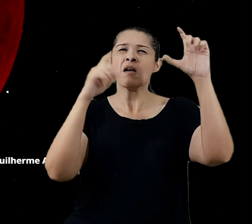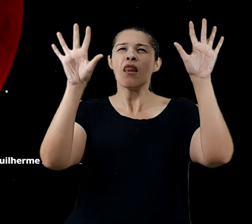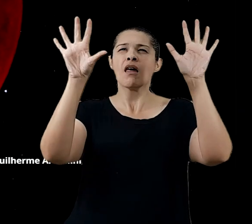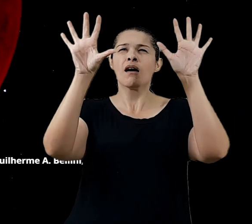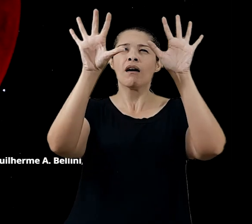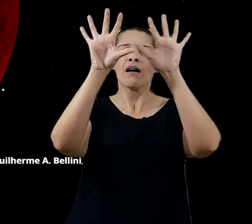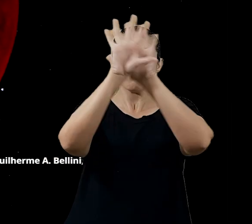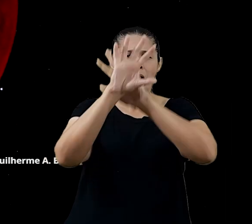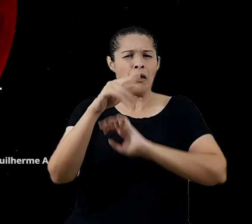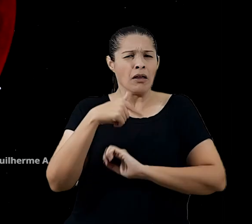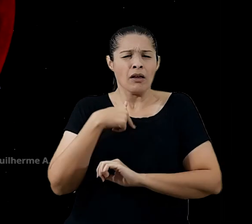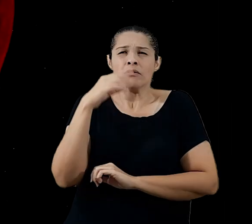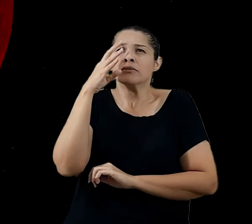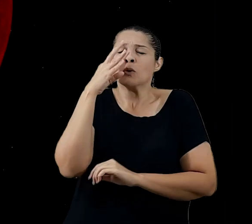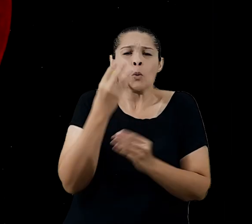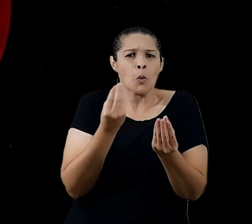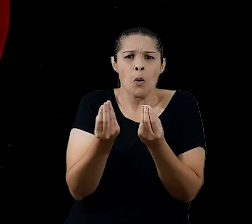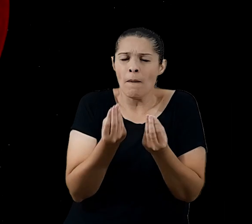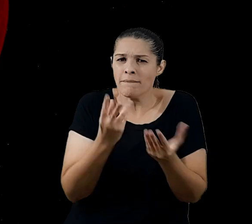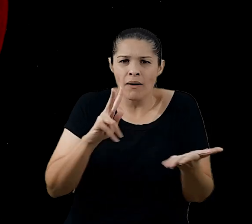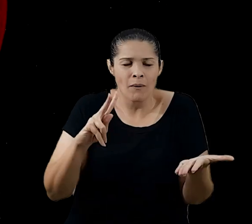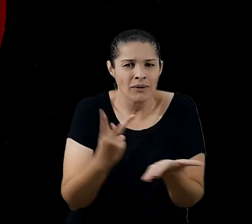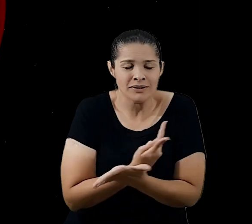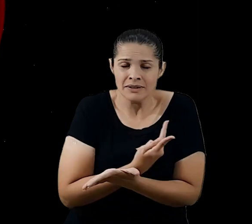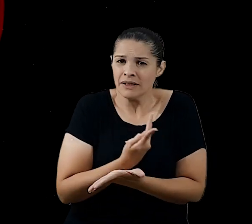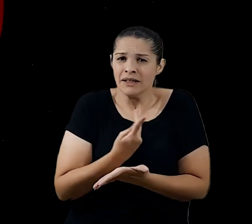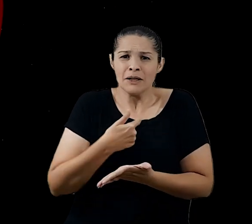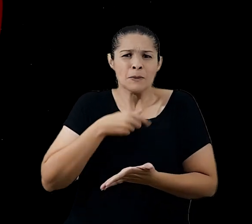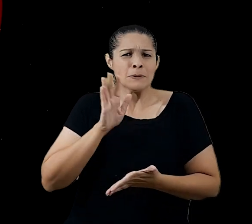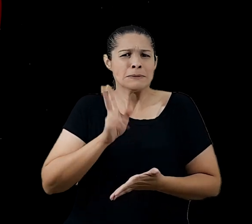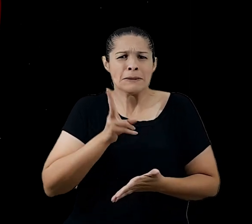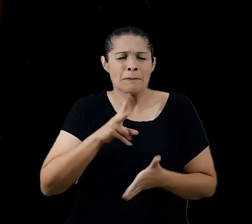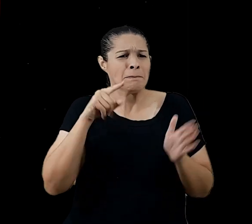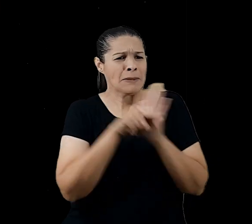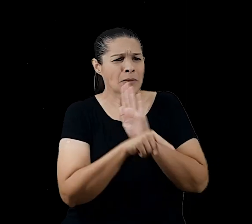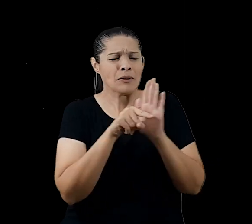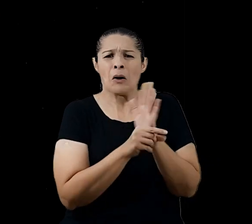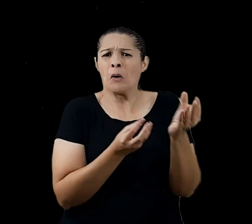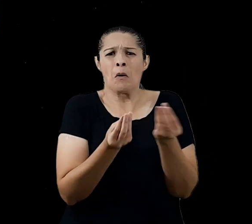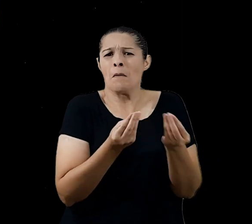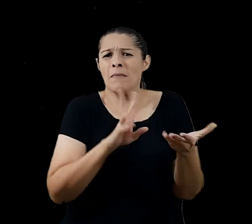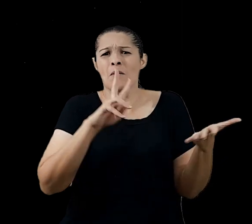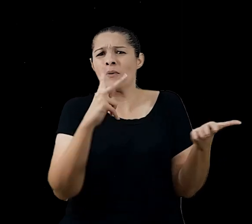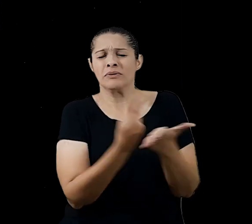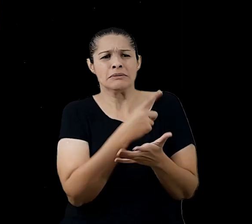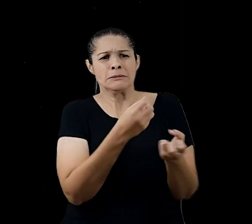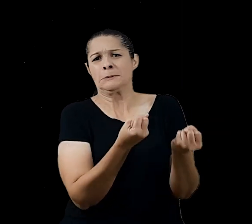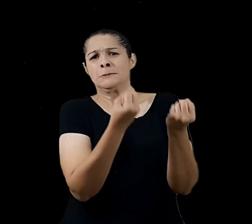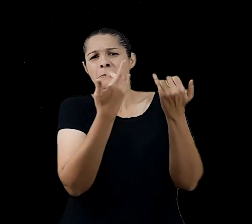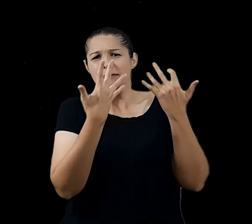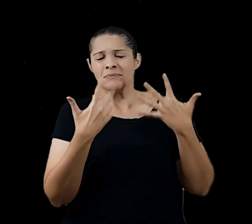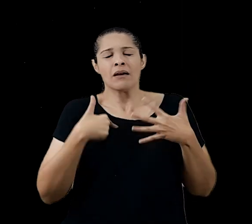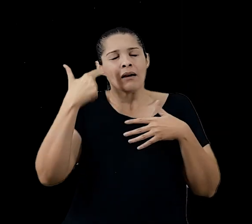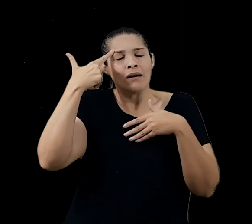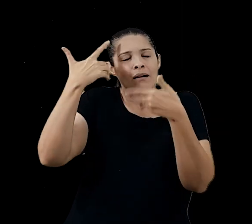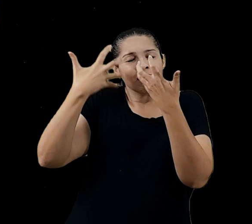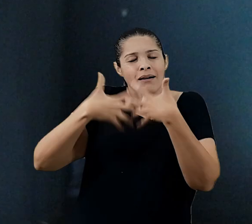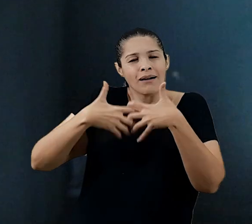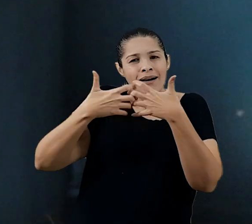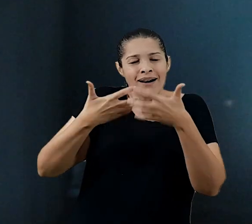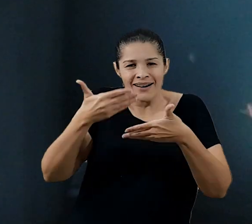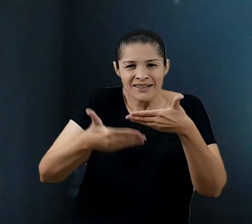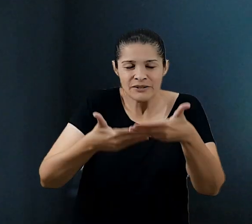por como aquilo acontecia. Sempre perguntava pro Rodolfo como é que acontecia as coisas, e isso foi desenvolvendo dentro da minha cabeça.